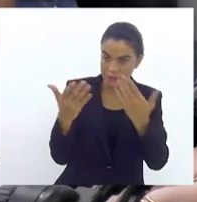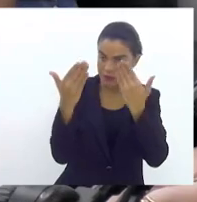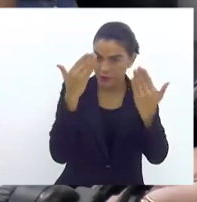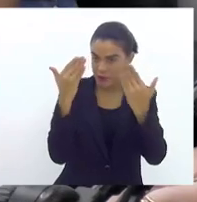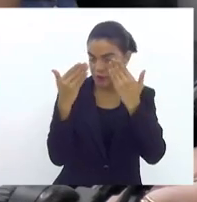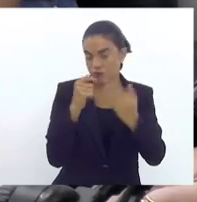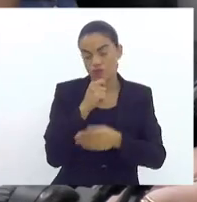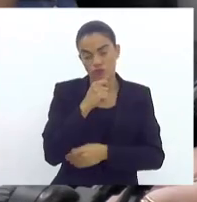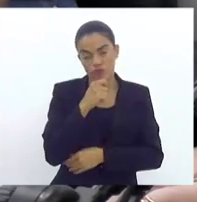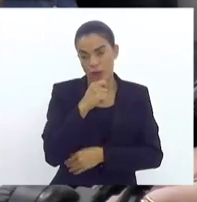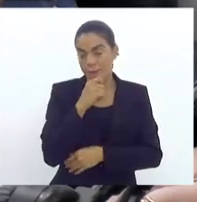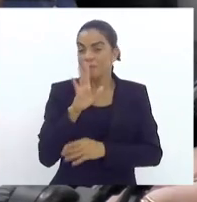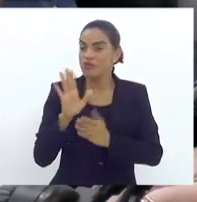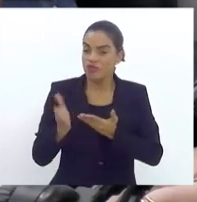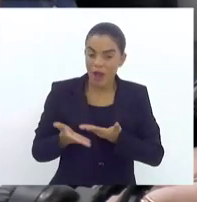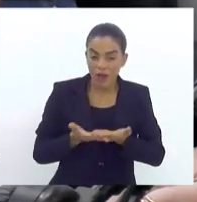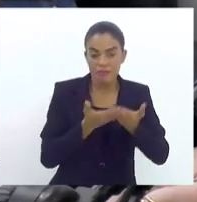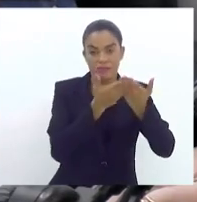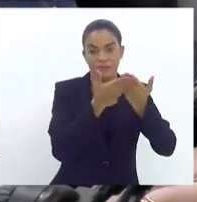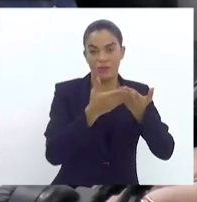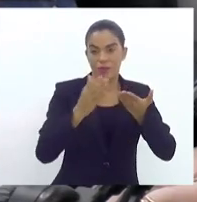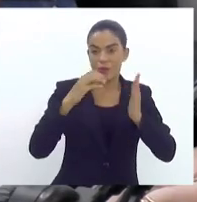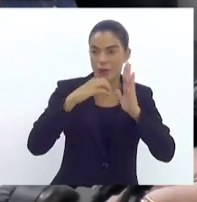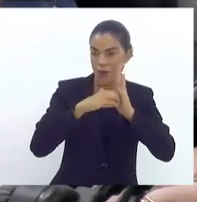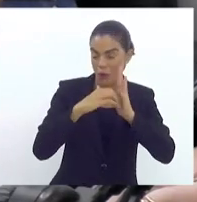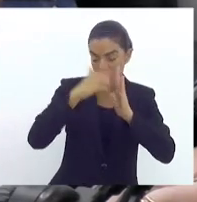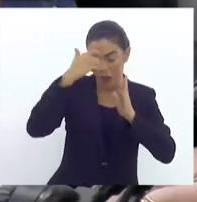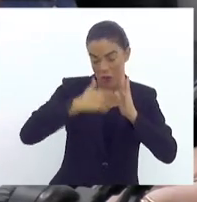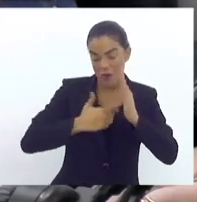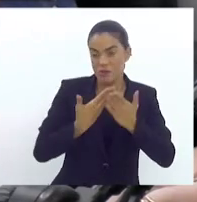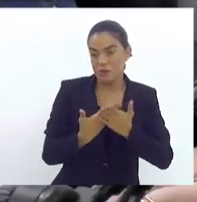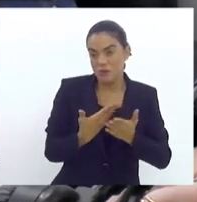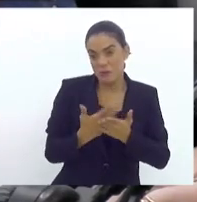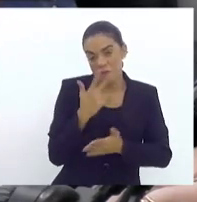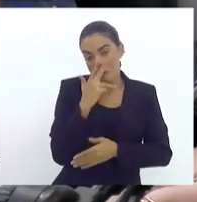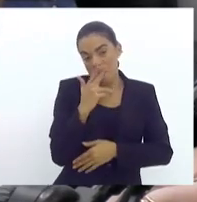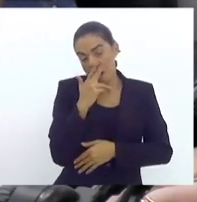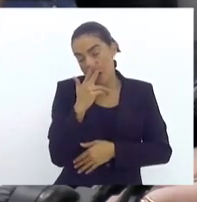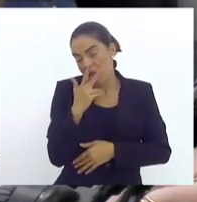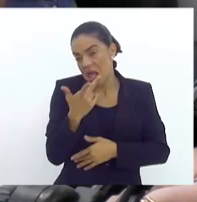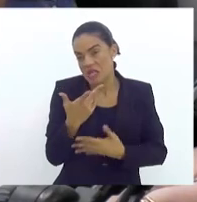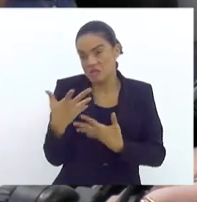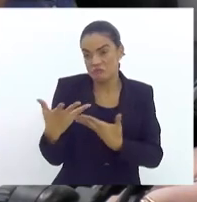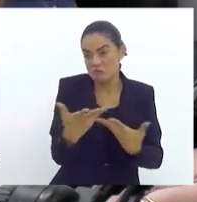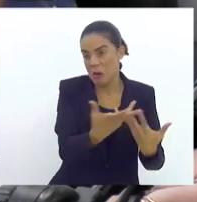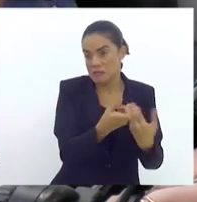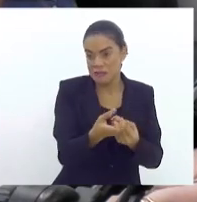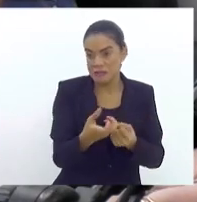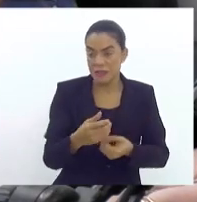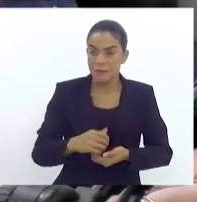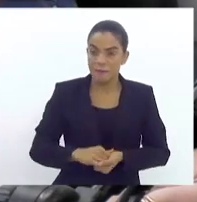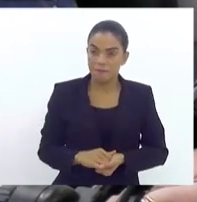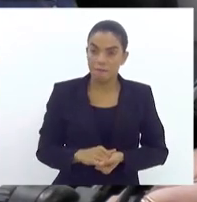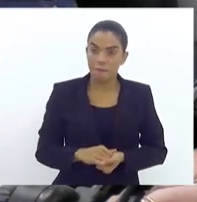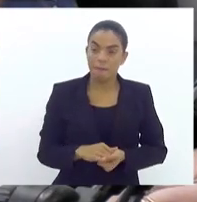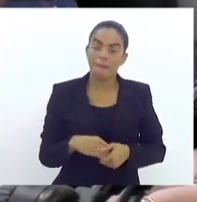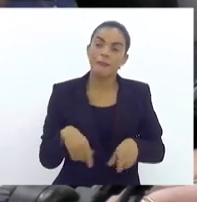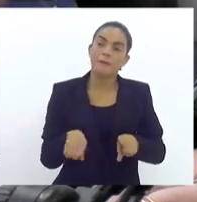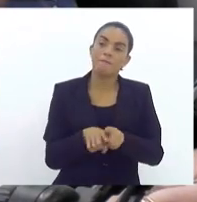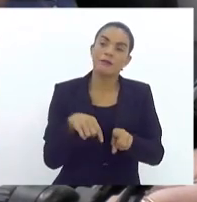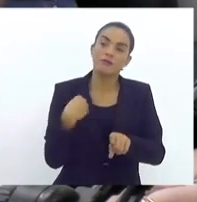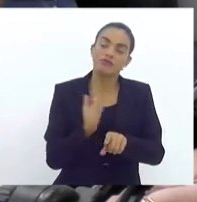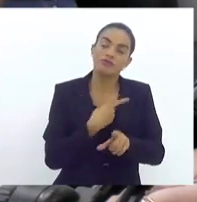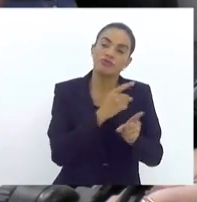já foi levado ao congresso por mim como estudioso mas parece que não teve uma boa aceitação o que a gente tem visto